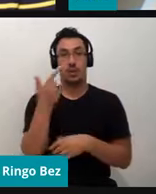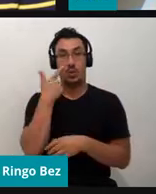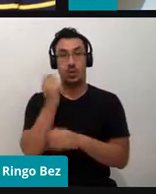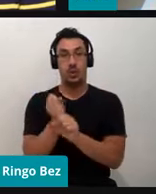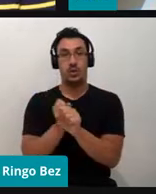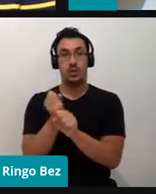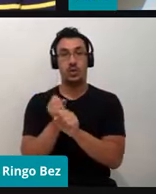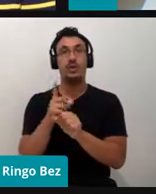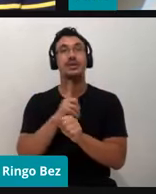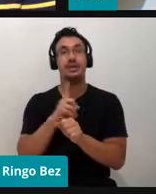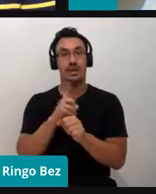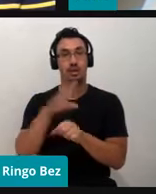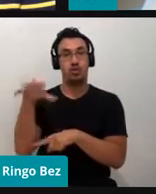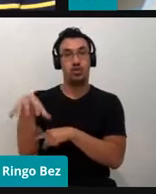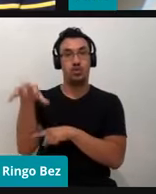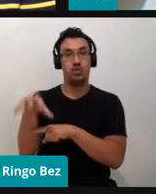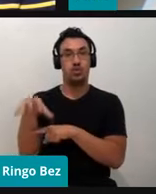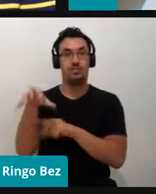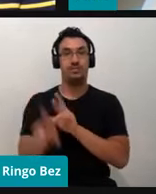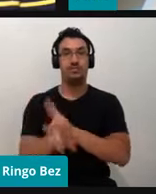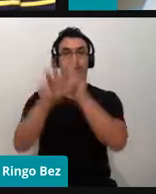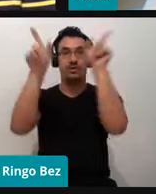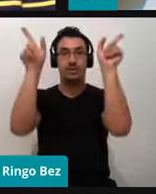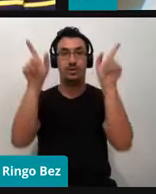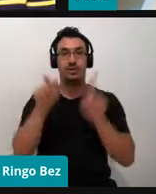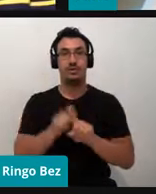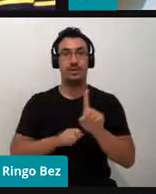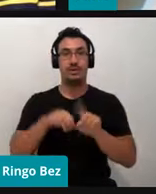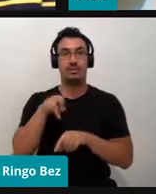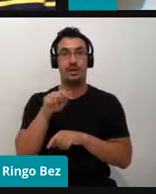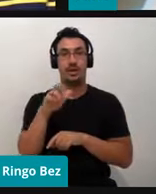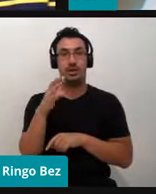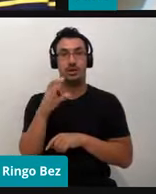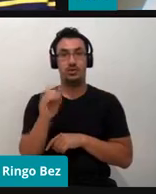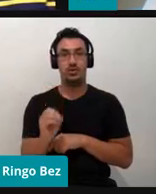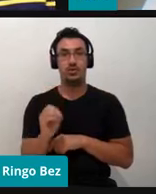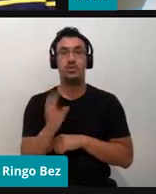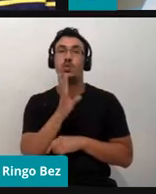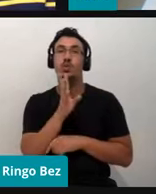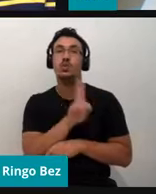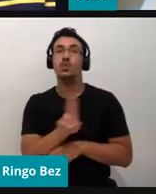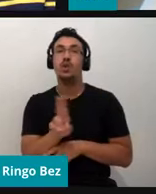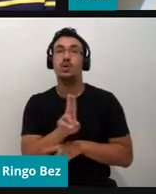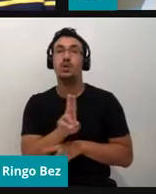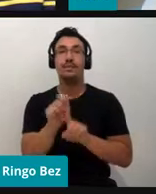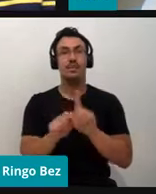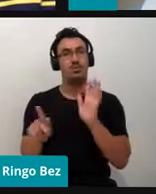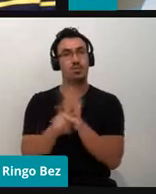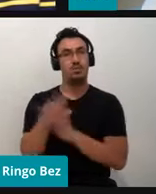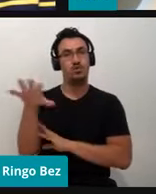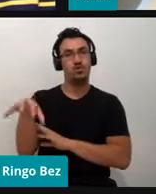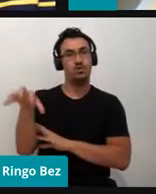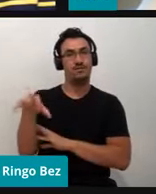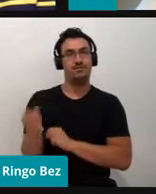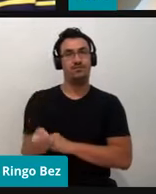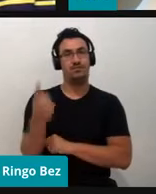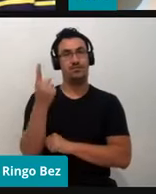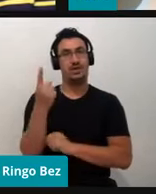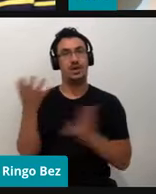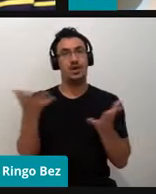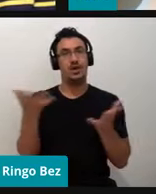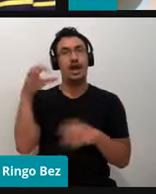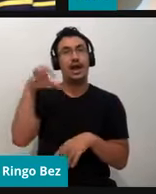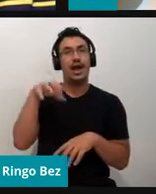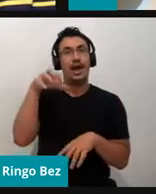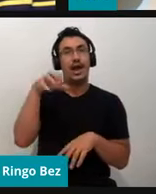precipitação muito atípica no mês de março, que é conhecido como o mês das águas, né? Em vez de águas de março no Paraná,